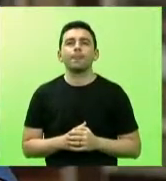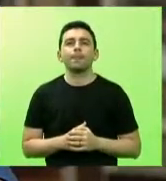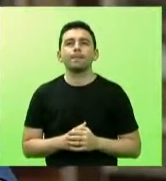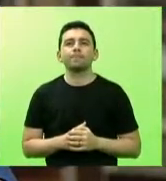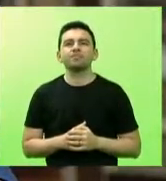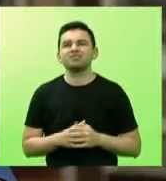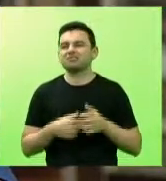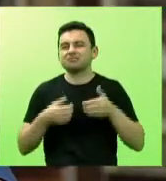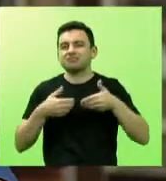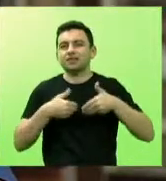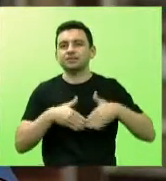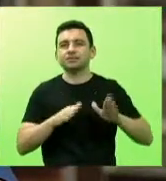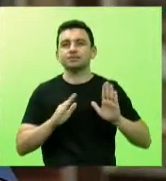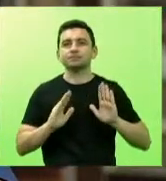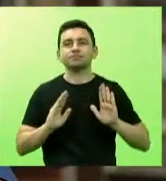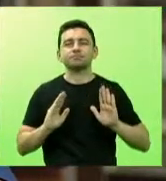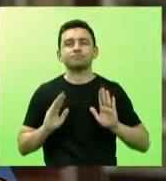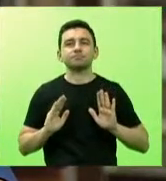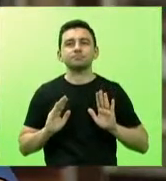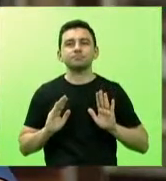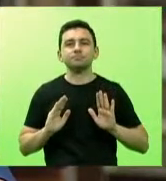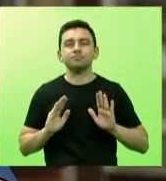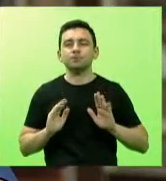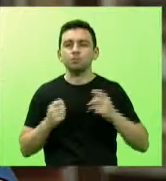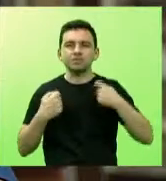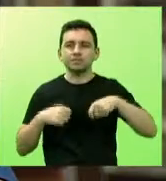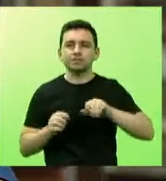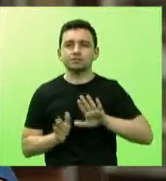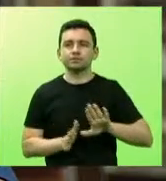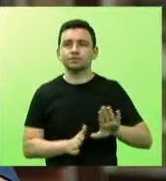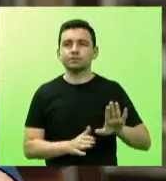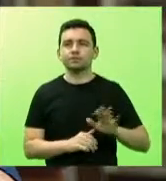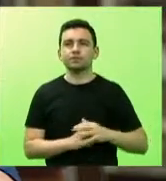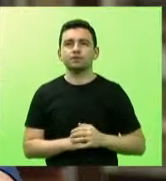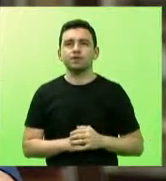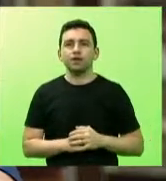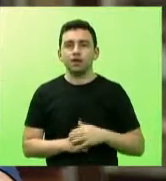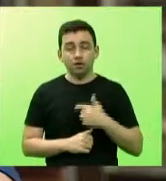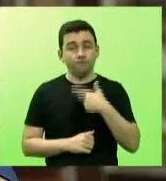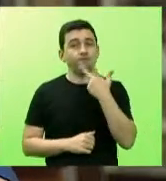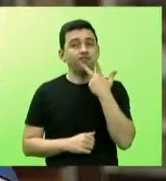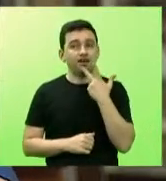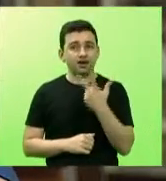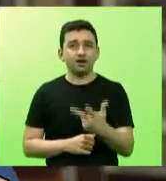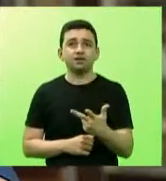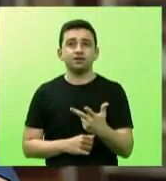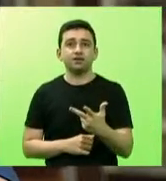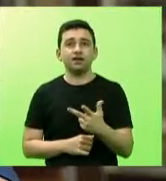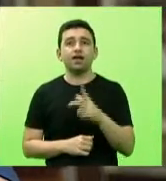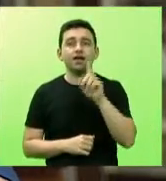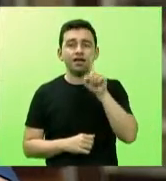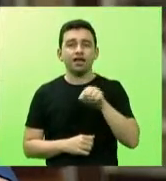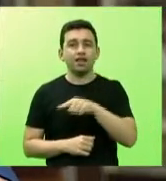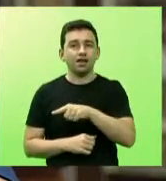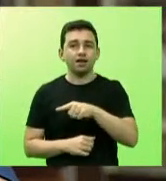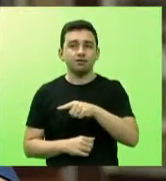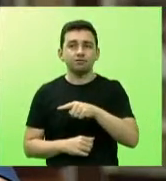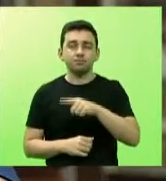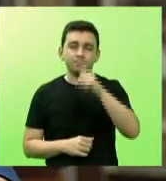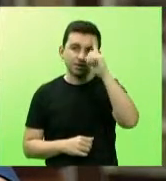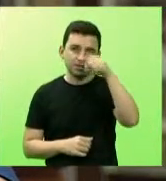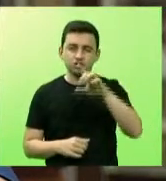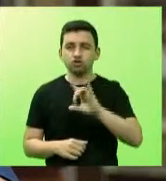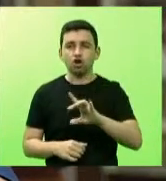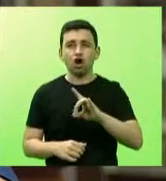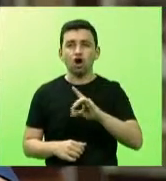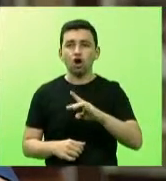Isso foi deixado de lado. E, quando eu falo isso, é deixar com uma ordenança e um motorista